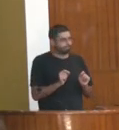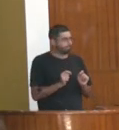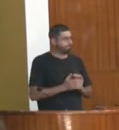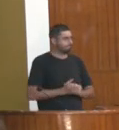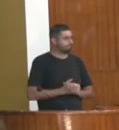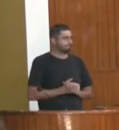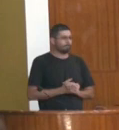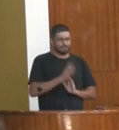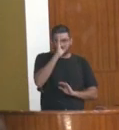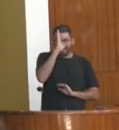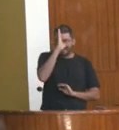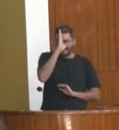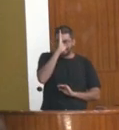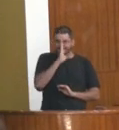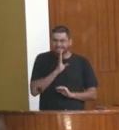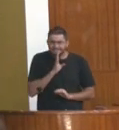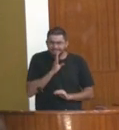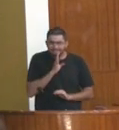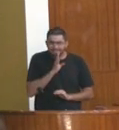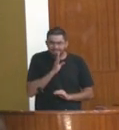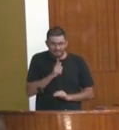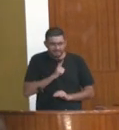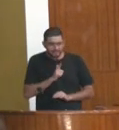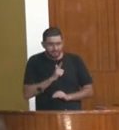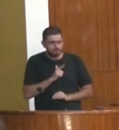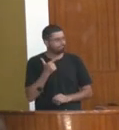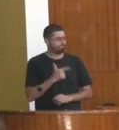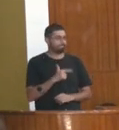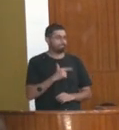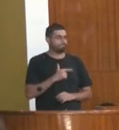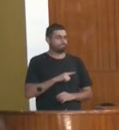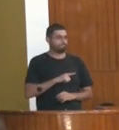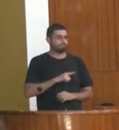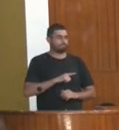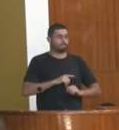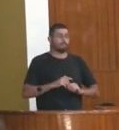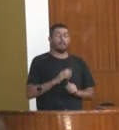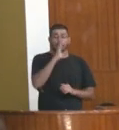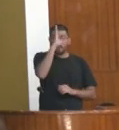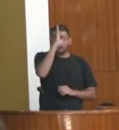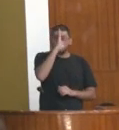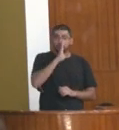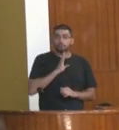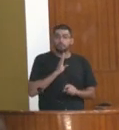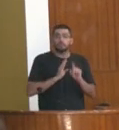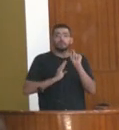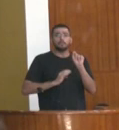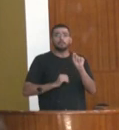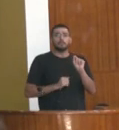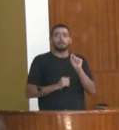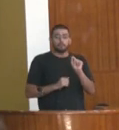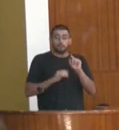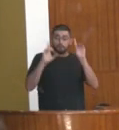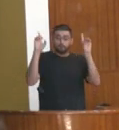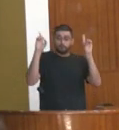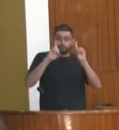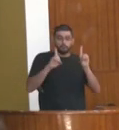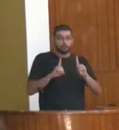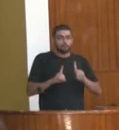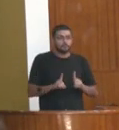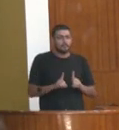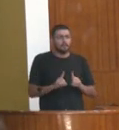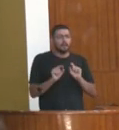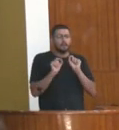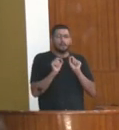nada grátis, na verdade, porque em momento nenhum a questão da gratuidade da pessoa com deficiência é feito